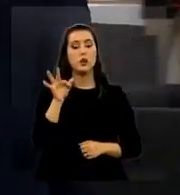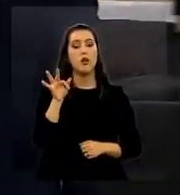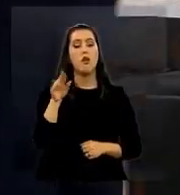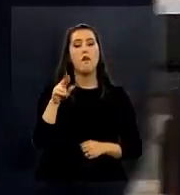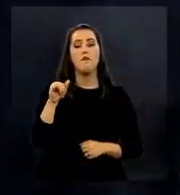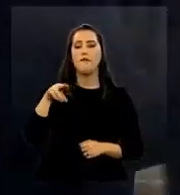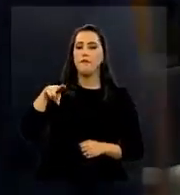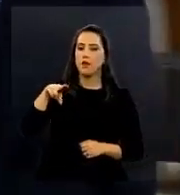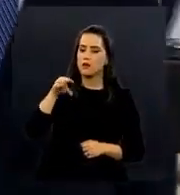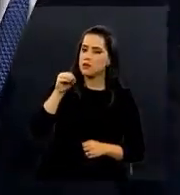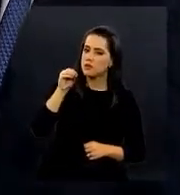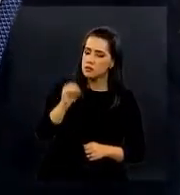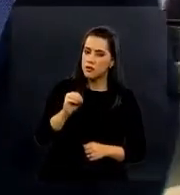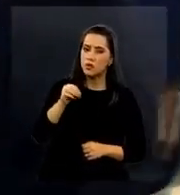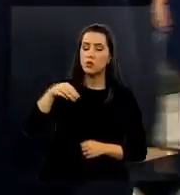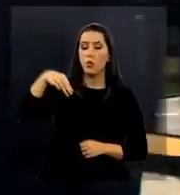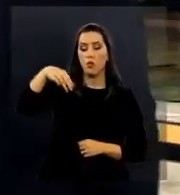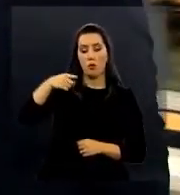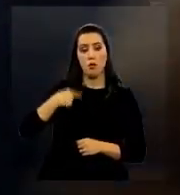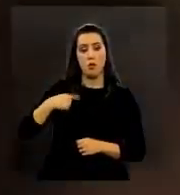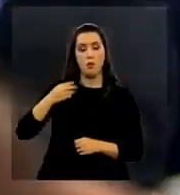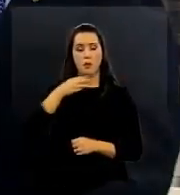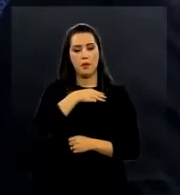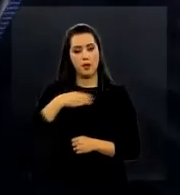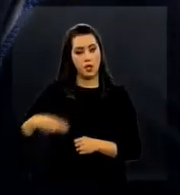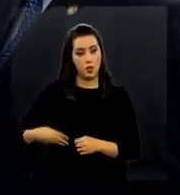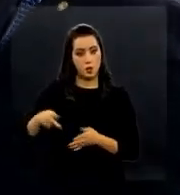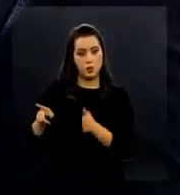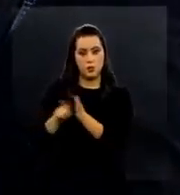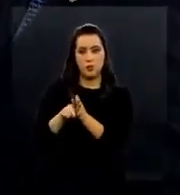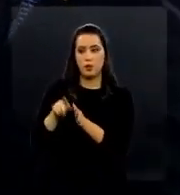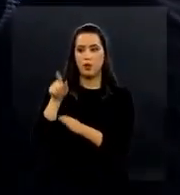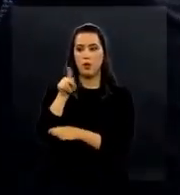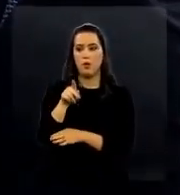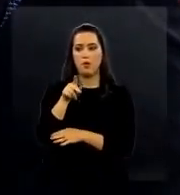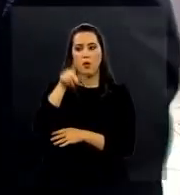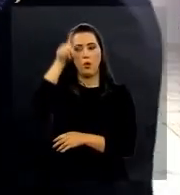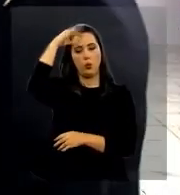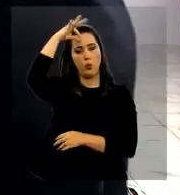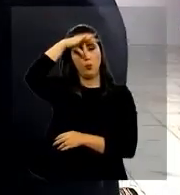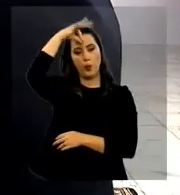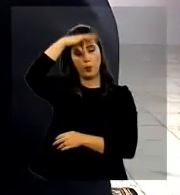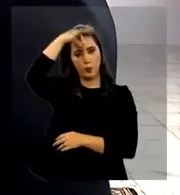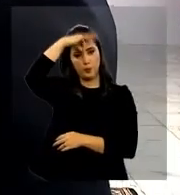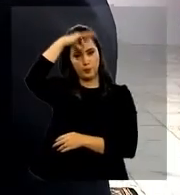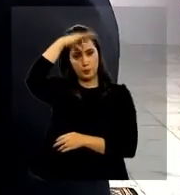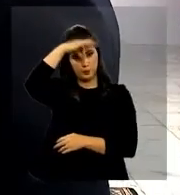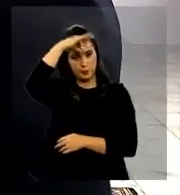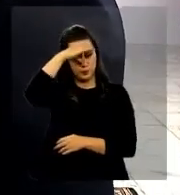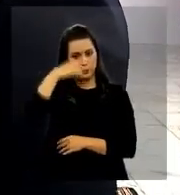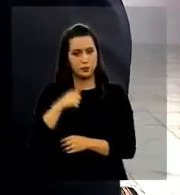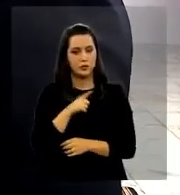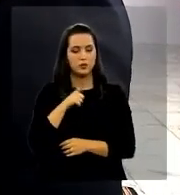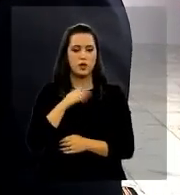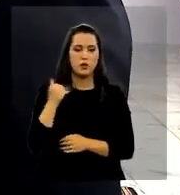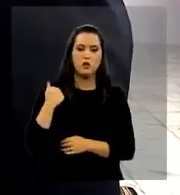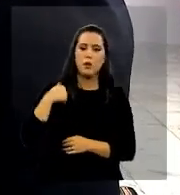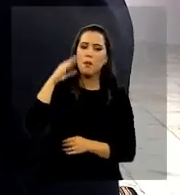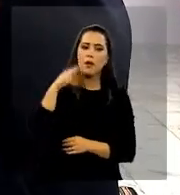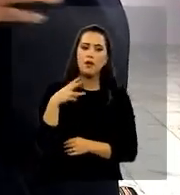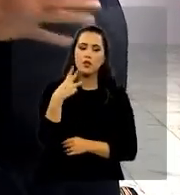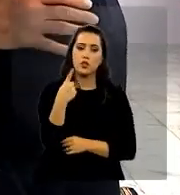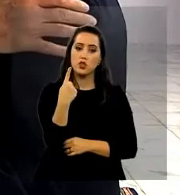das Relações Exteriores da República do Peru. O Peru tem pouco mais de